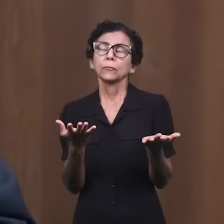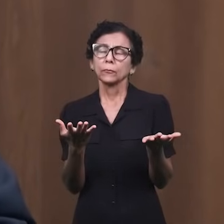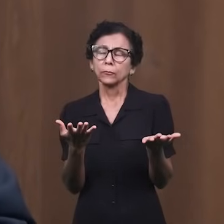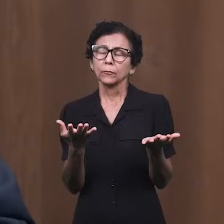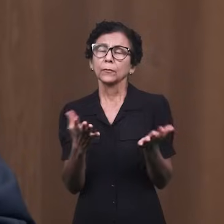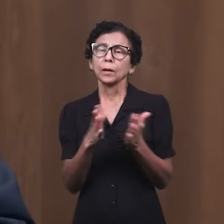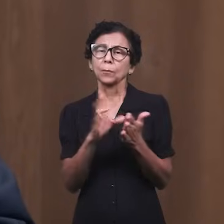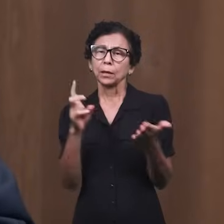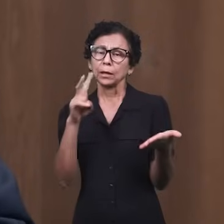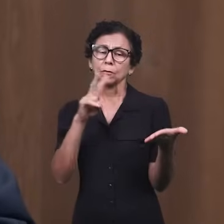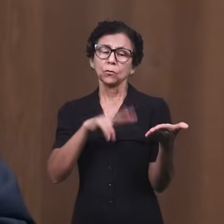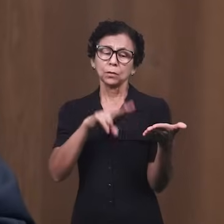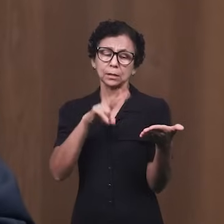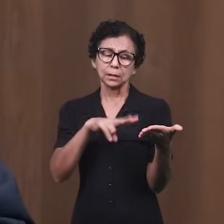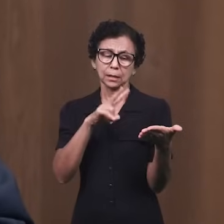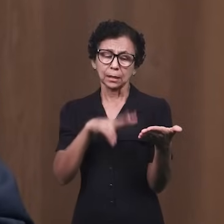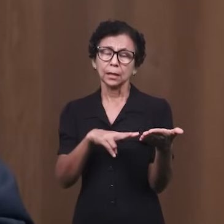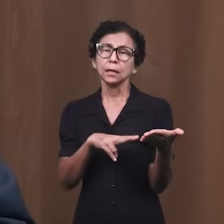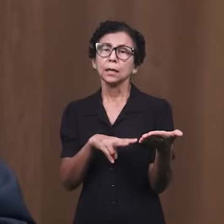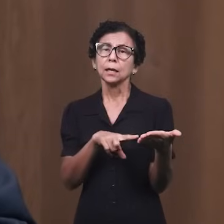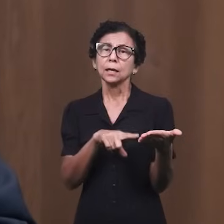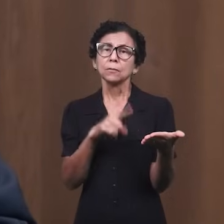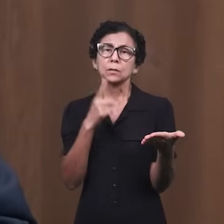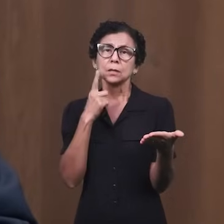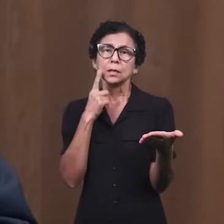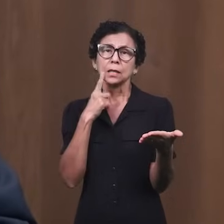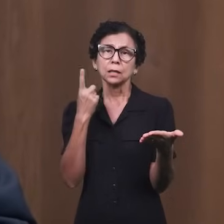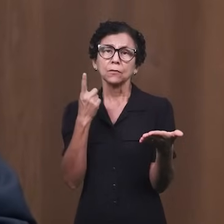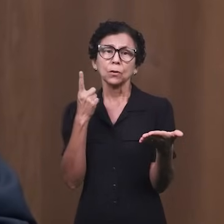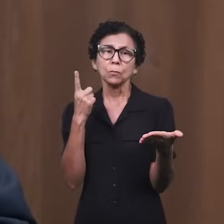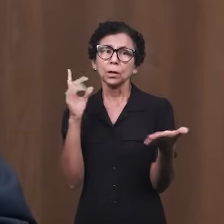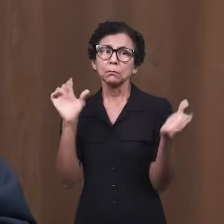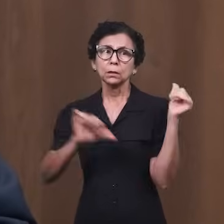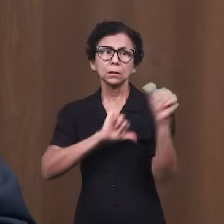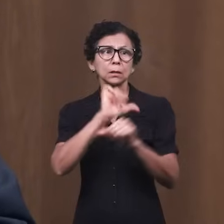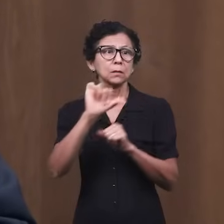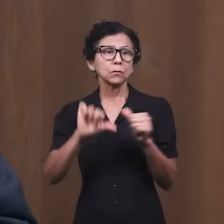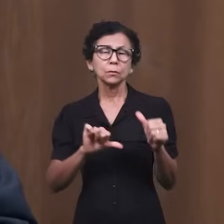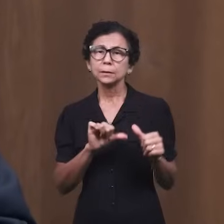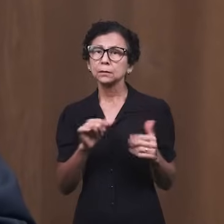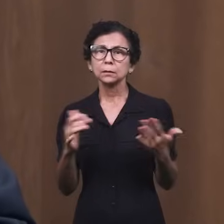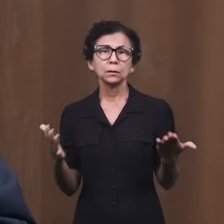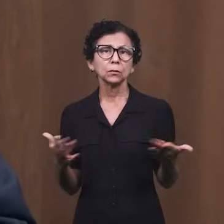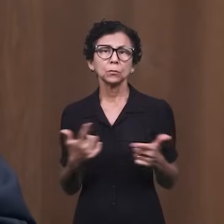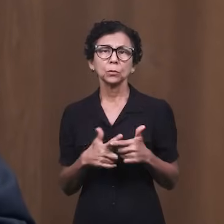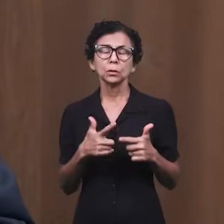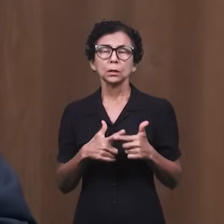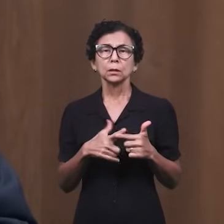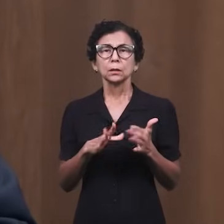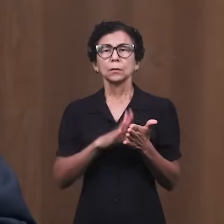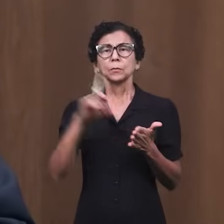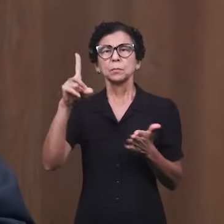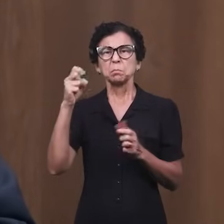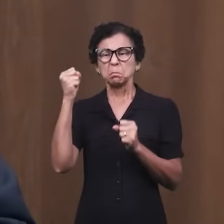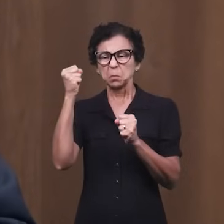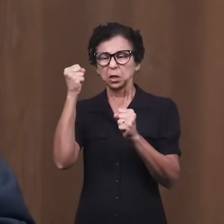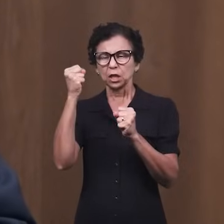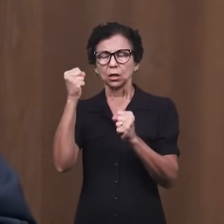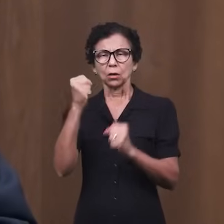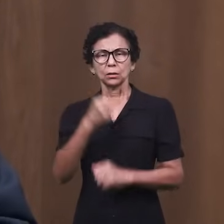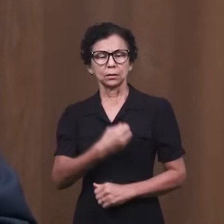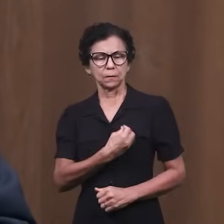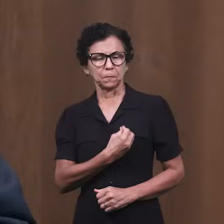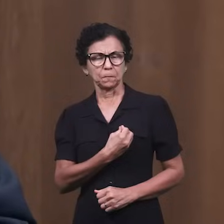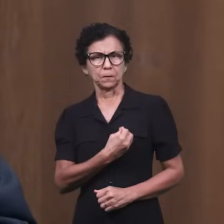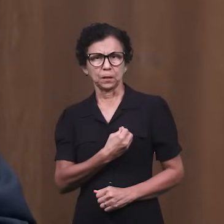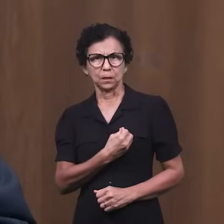nossa vida espiritual e quando a gente fala de efeitos é porque a palavra de Deus ela é poderosa ela é viva ela é eficaz para fazer